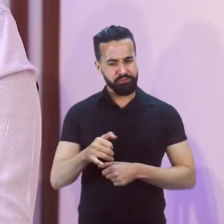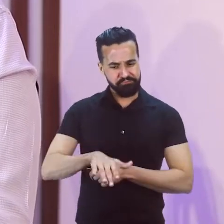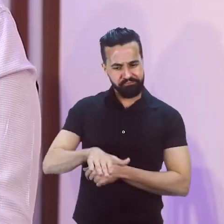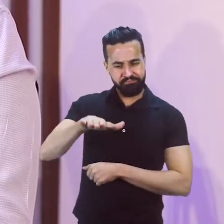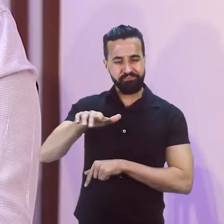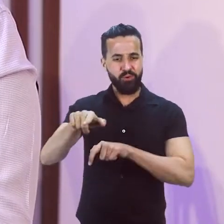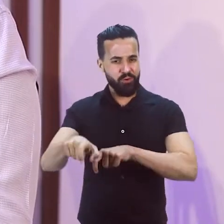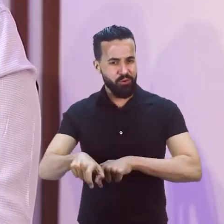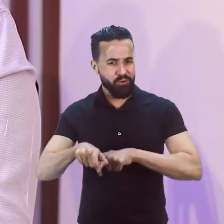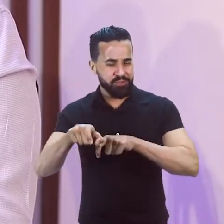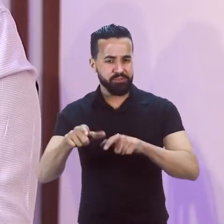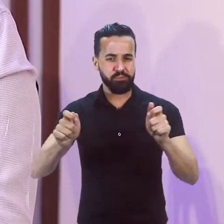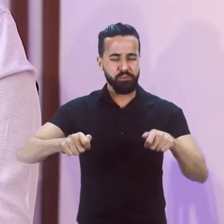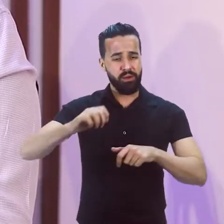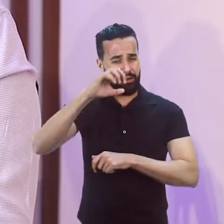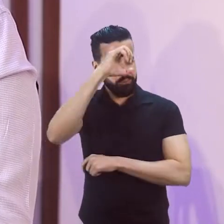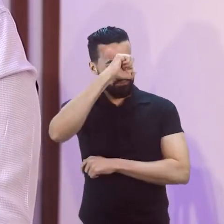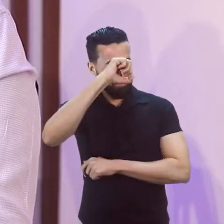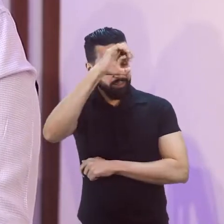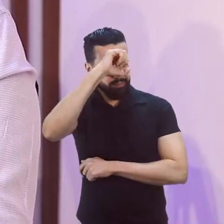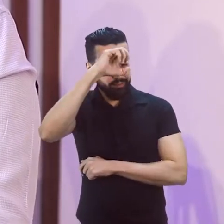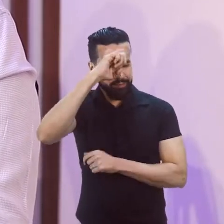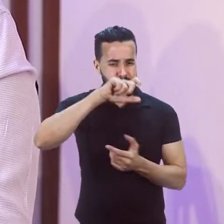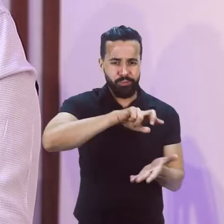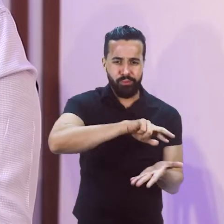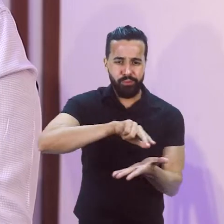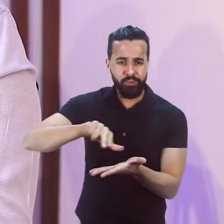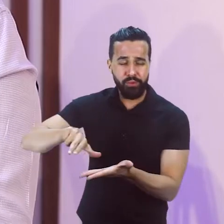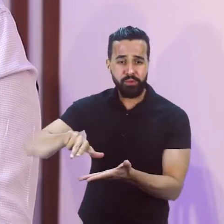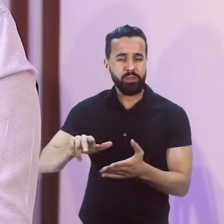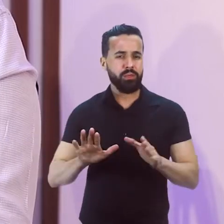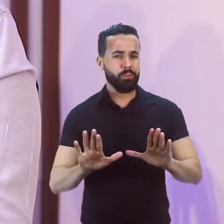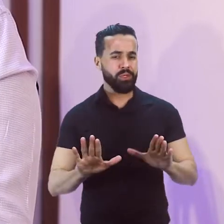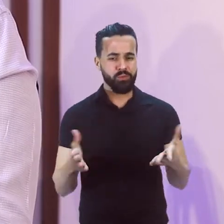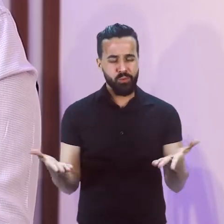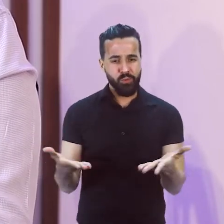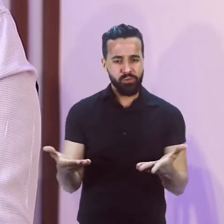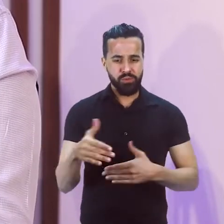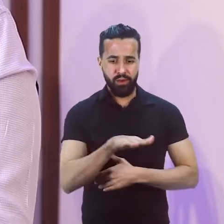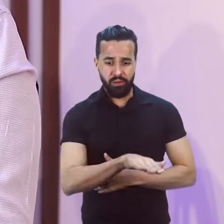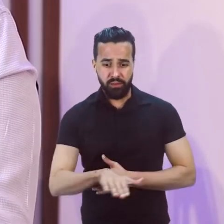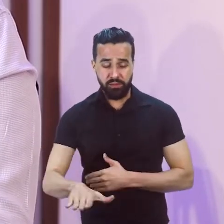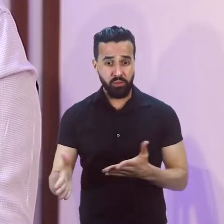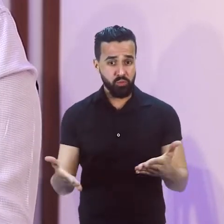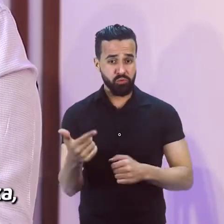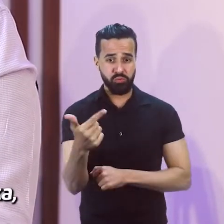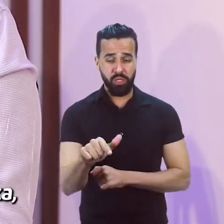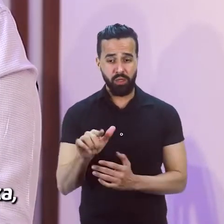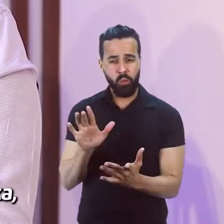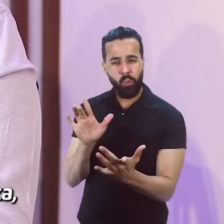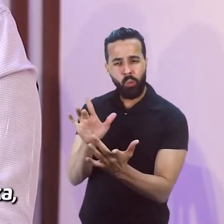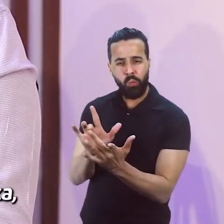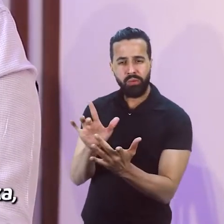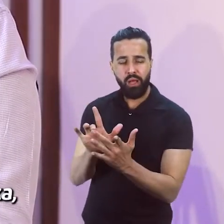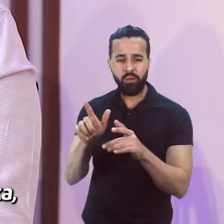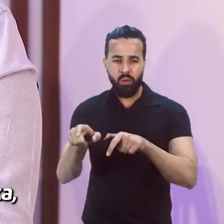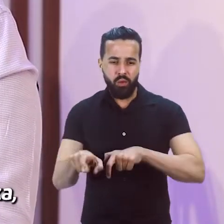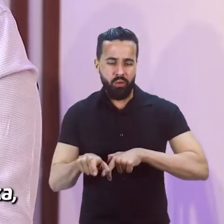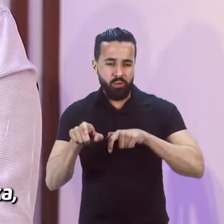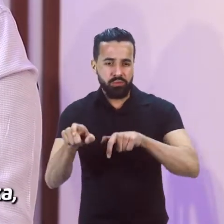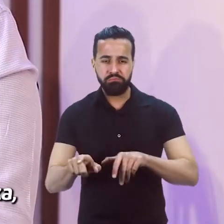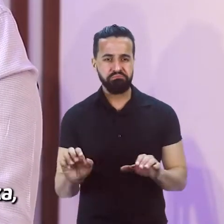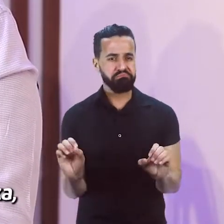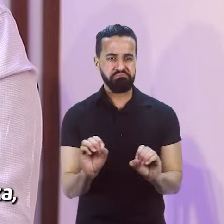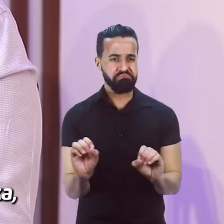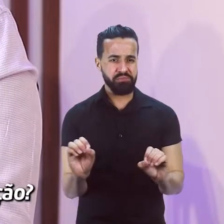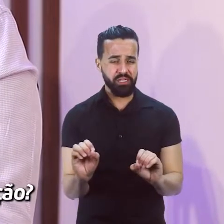crianças, em regra, elas não têm esta oportunidade de ter esse contato com o campo. Até que ponto o seu